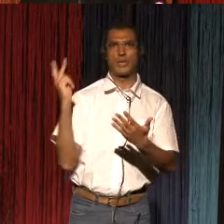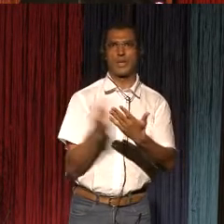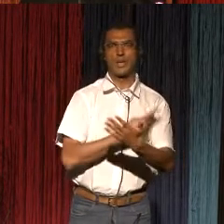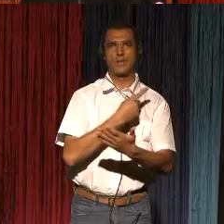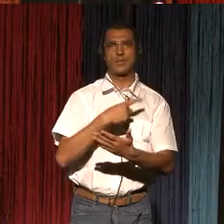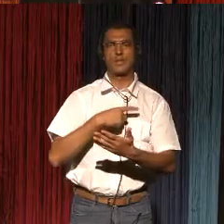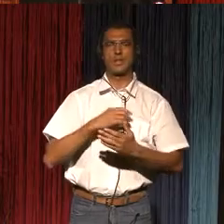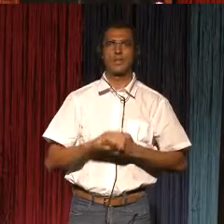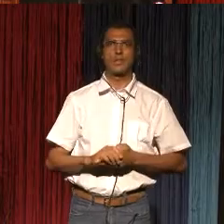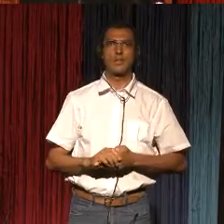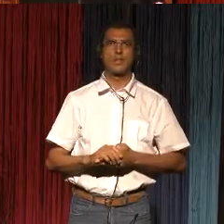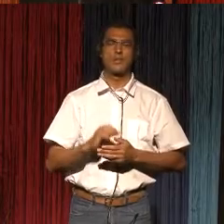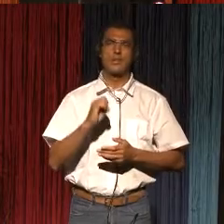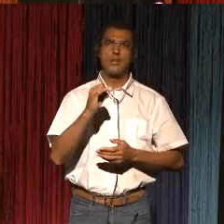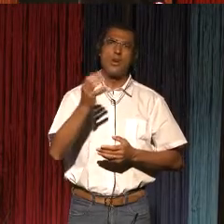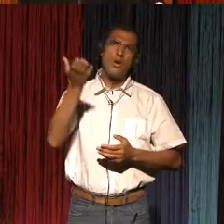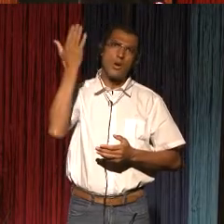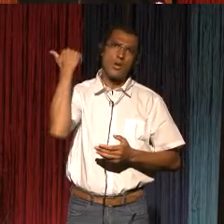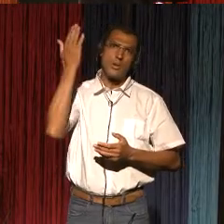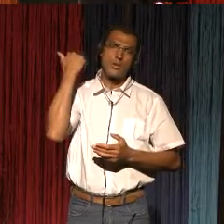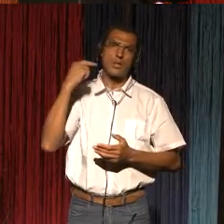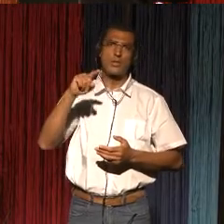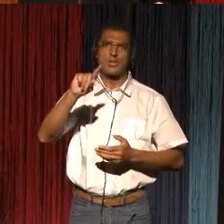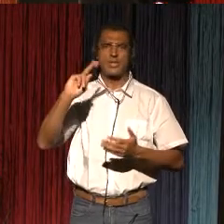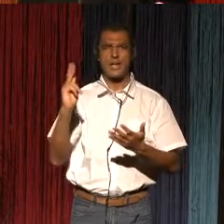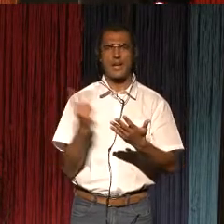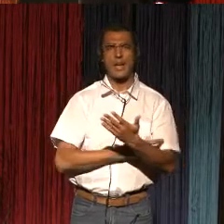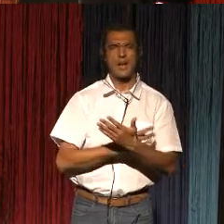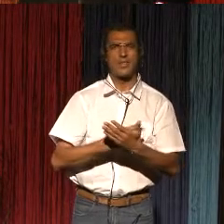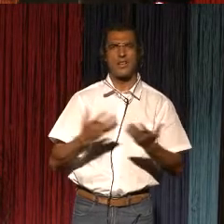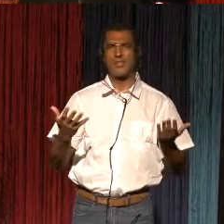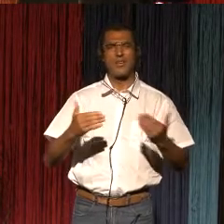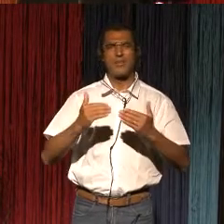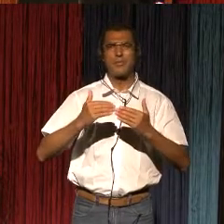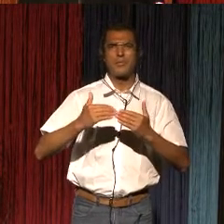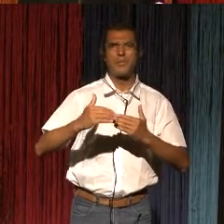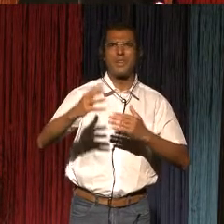O que você fez de errado ontem ou no passado, esquece. Hoje é outro dia.